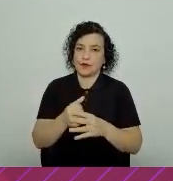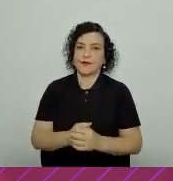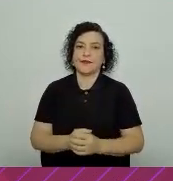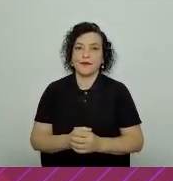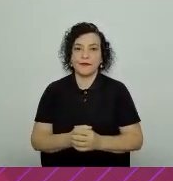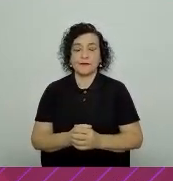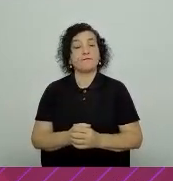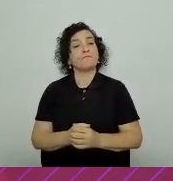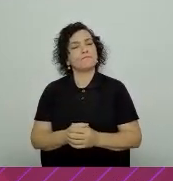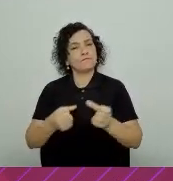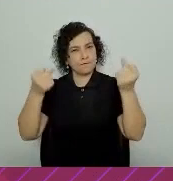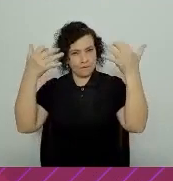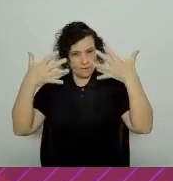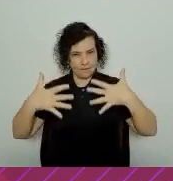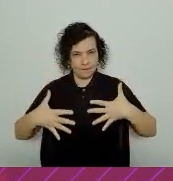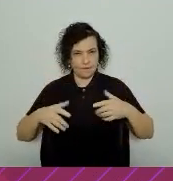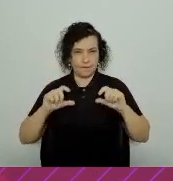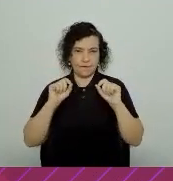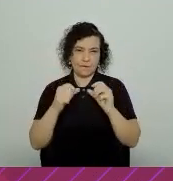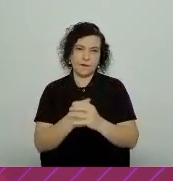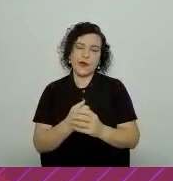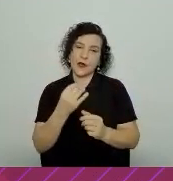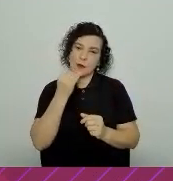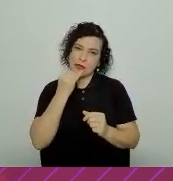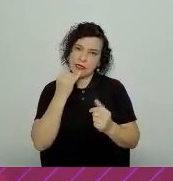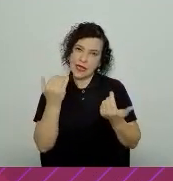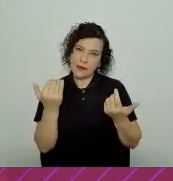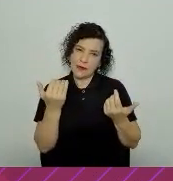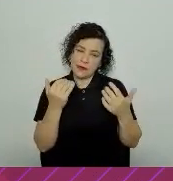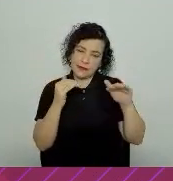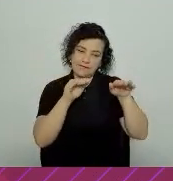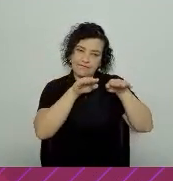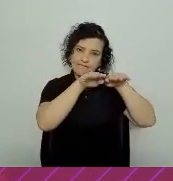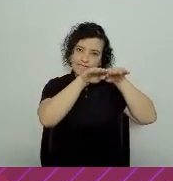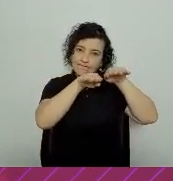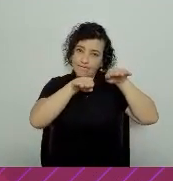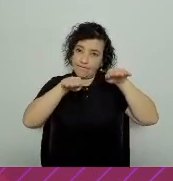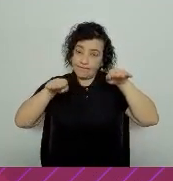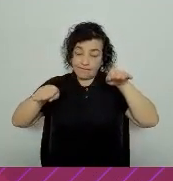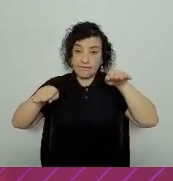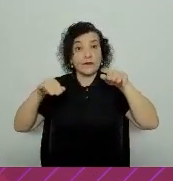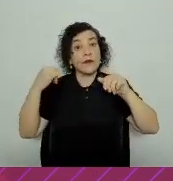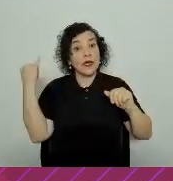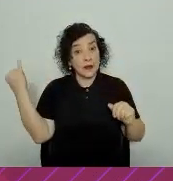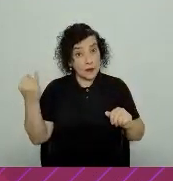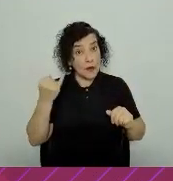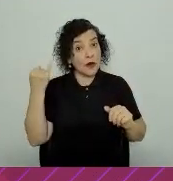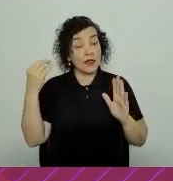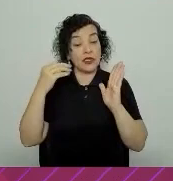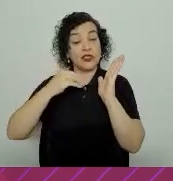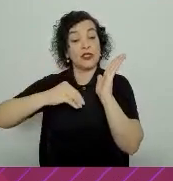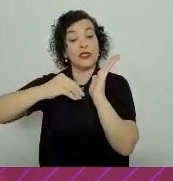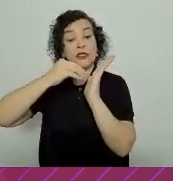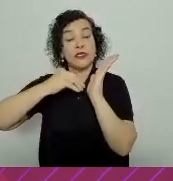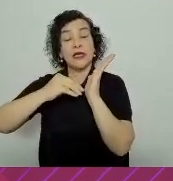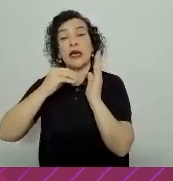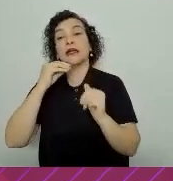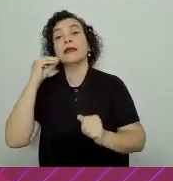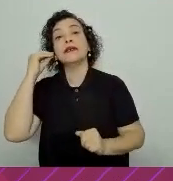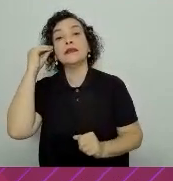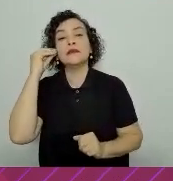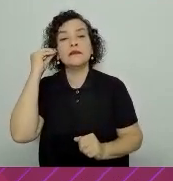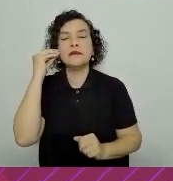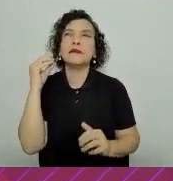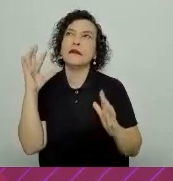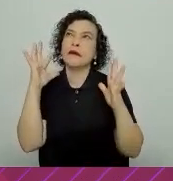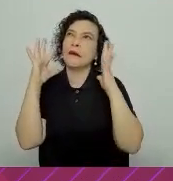então falando nas camadas o que que isso é importante para a gente enquanto o design da experiência se a gente pensar